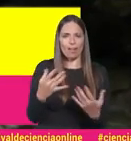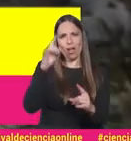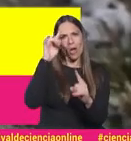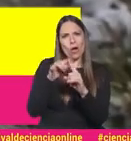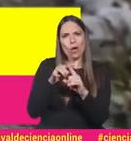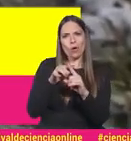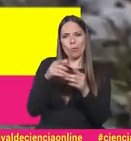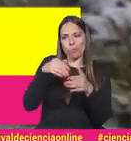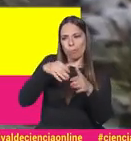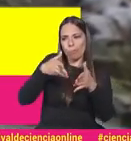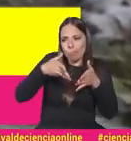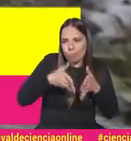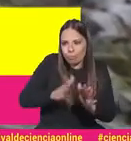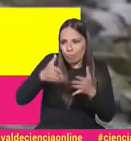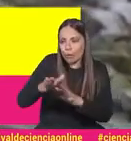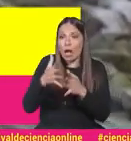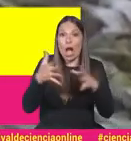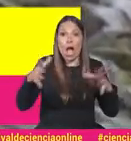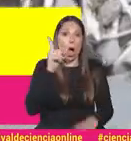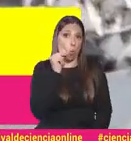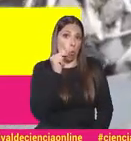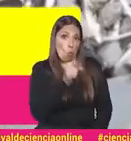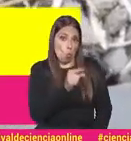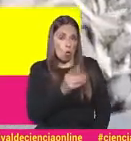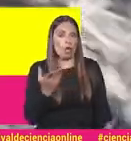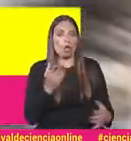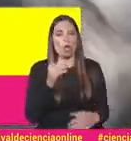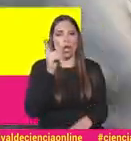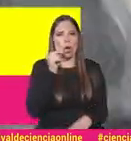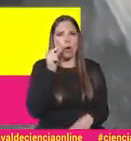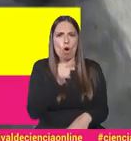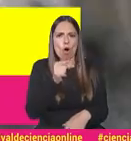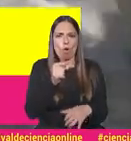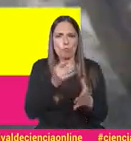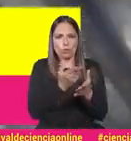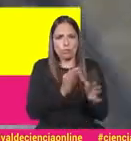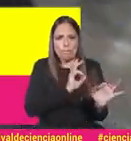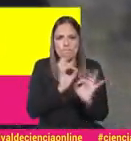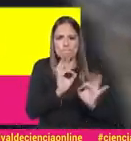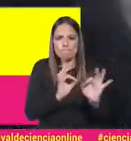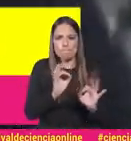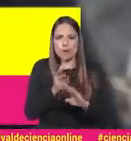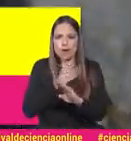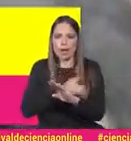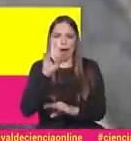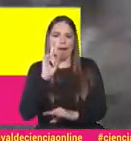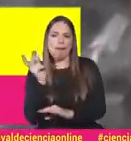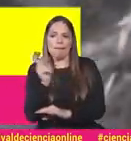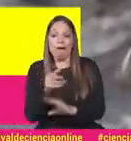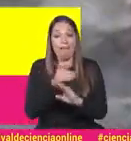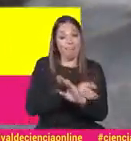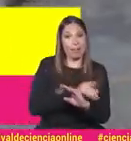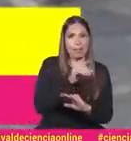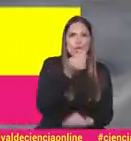se reproduzirem. A grande maioria são machos, os machos estão a ocupar os ninhos e a construir os ninhos antes das fêmeas chegarem. Eles